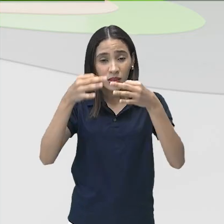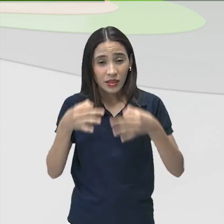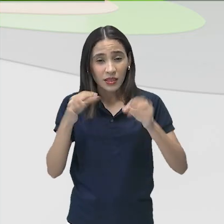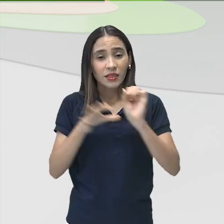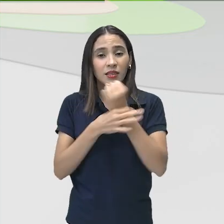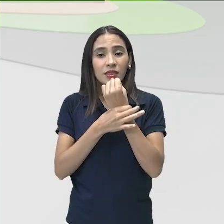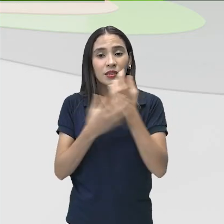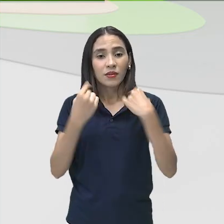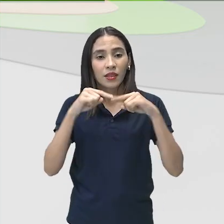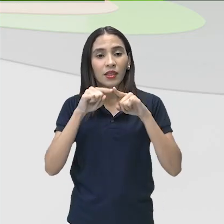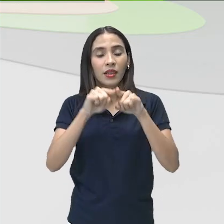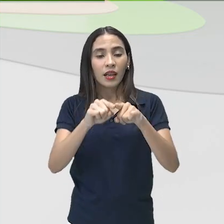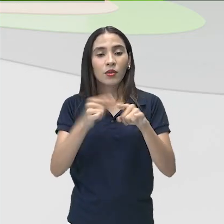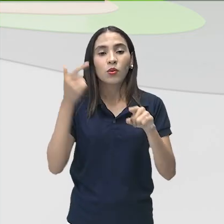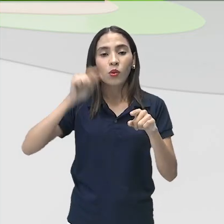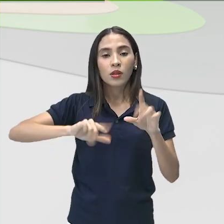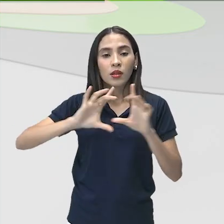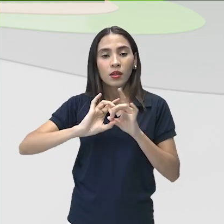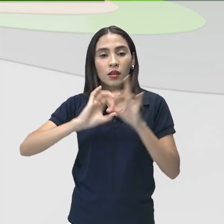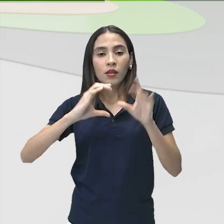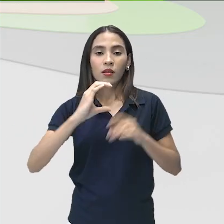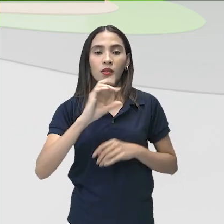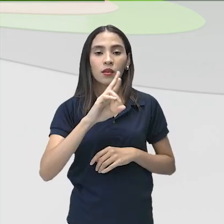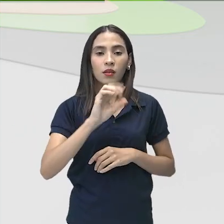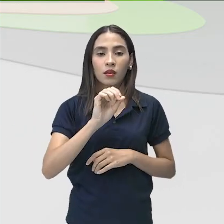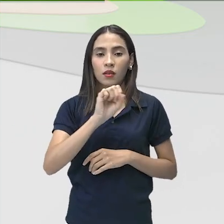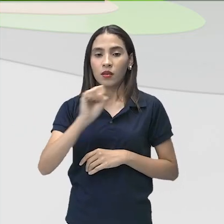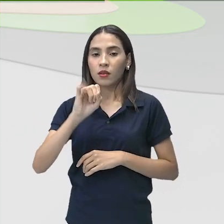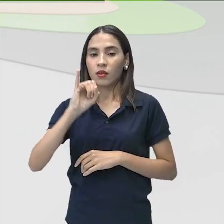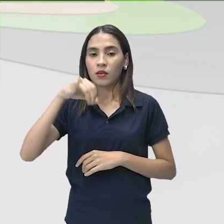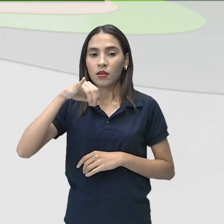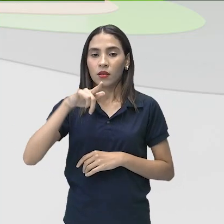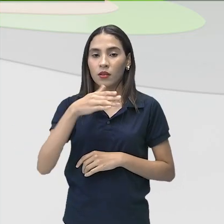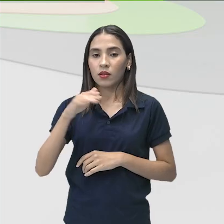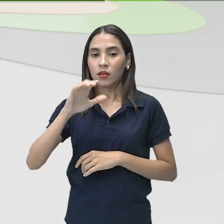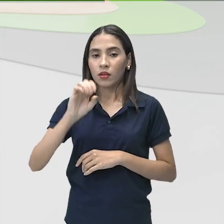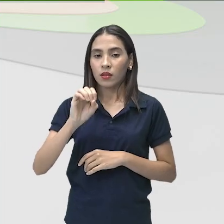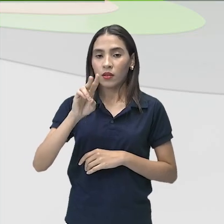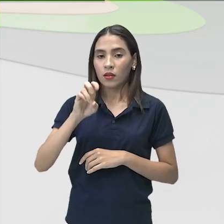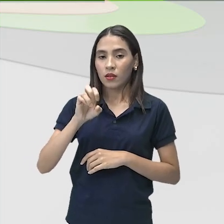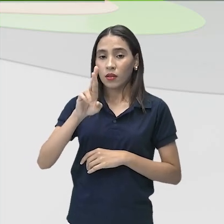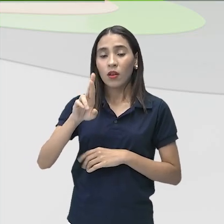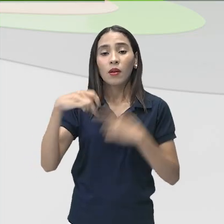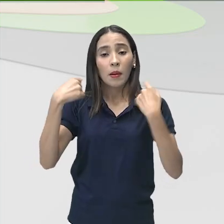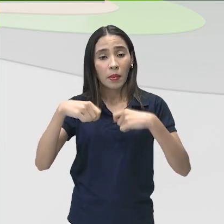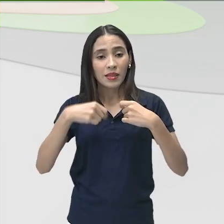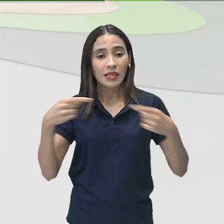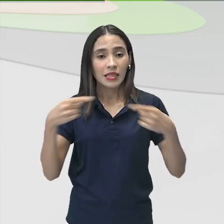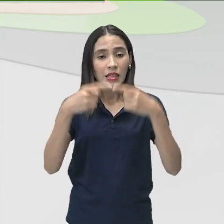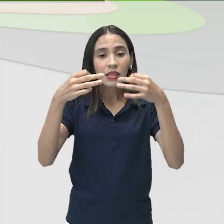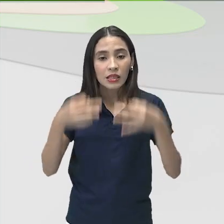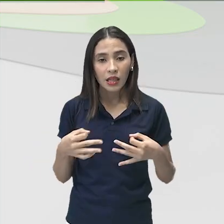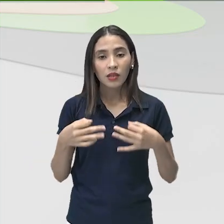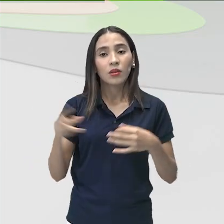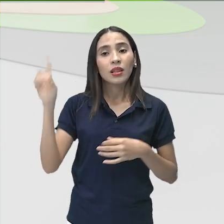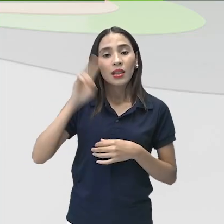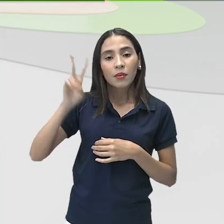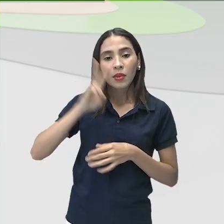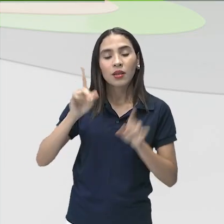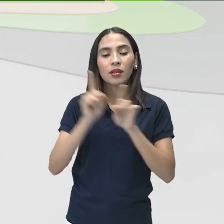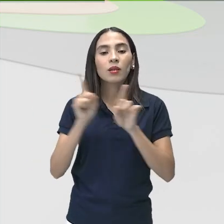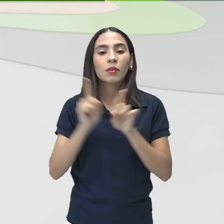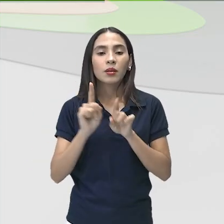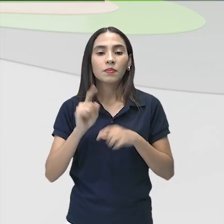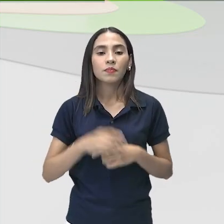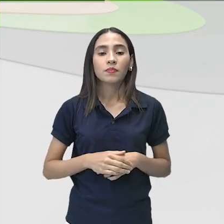corretamente alinhados para permitir o crossing over. Então, é necessário que haja o pareamento correto entre os homólogos. Lembrando que quando